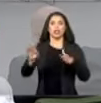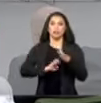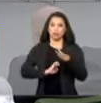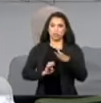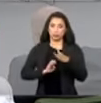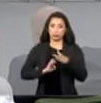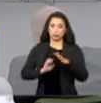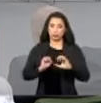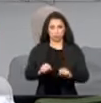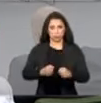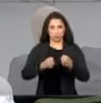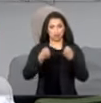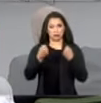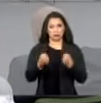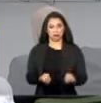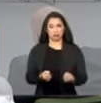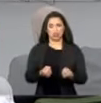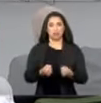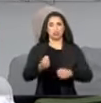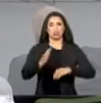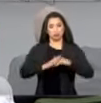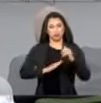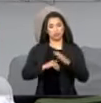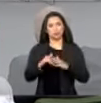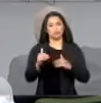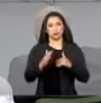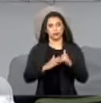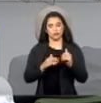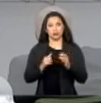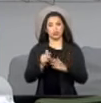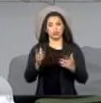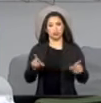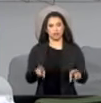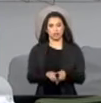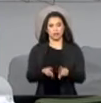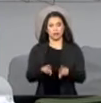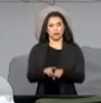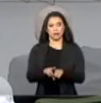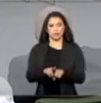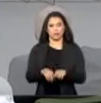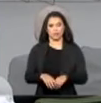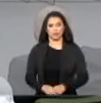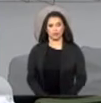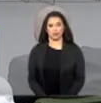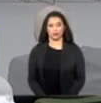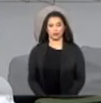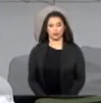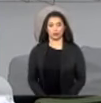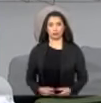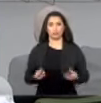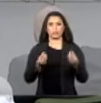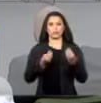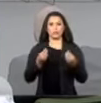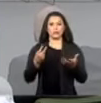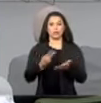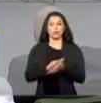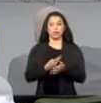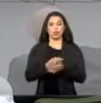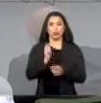artístico, mas de um modelo institucional de fomento e regulação acertados. A fórmula não era